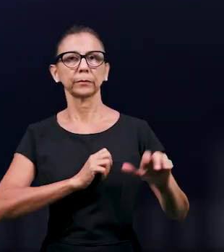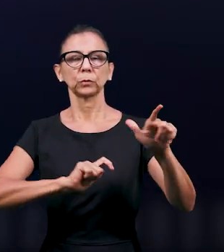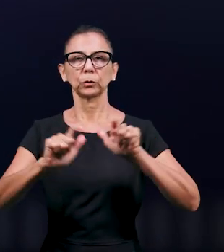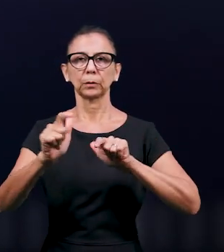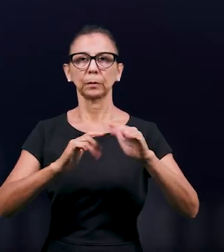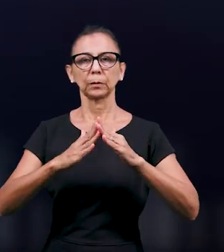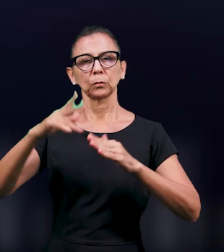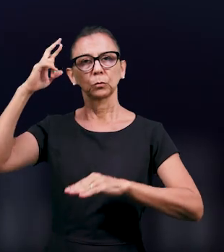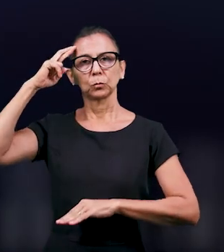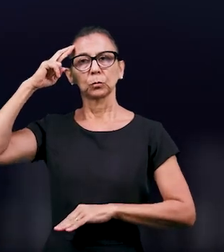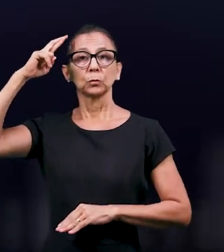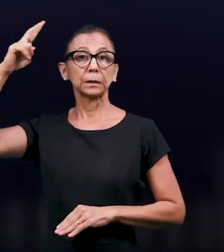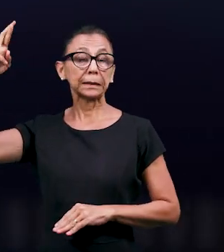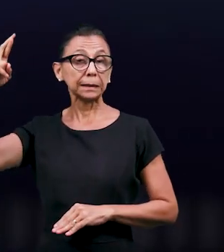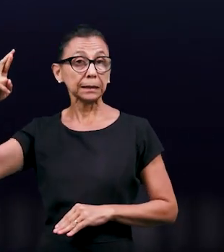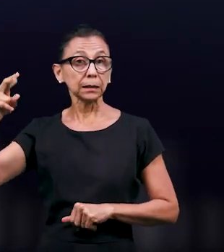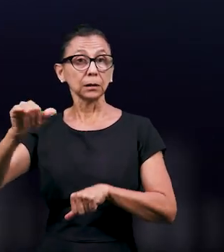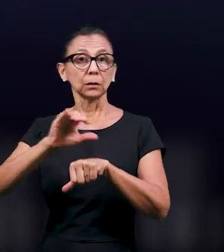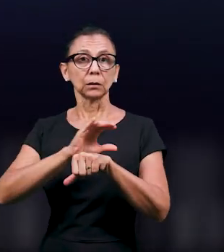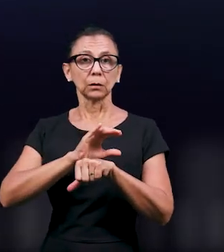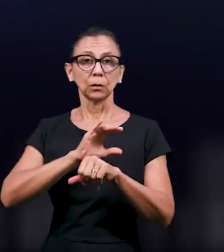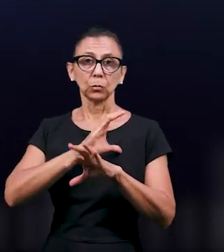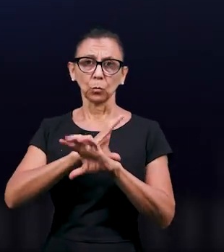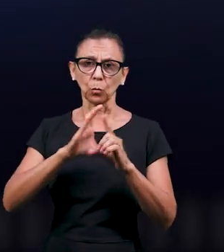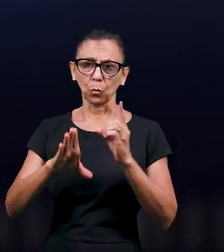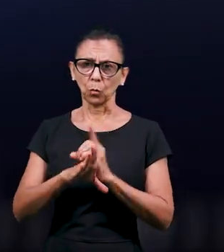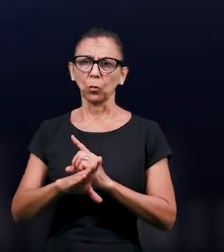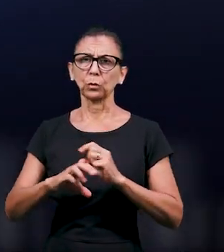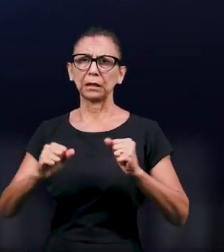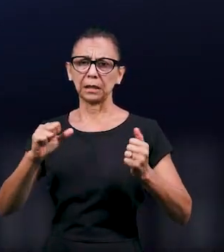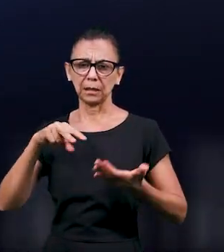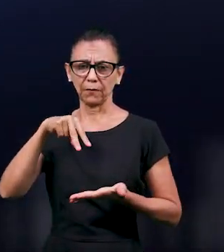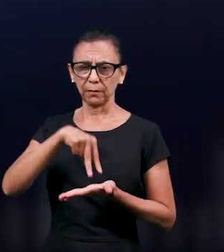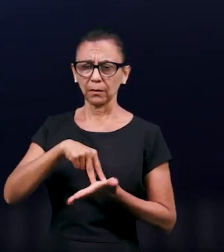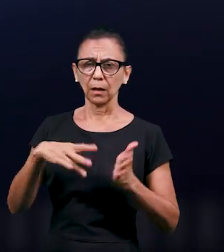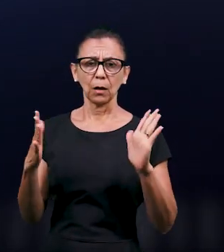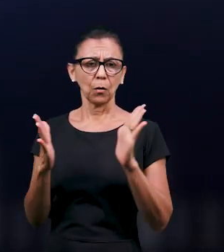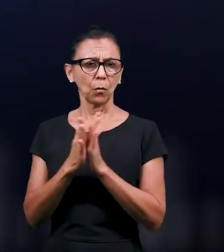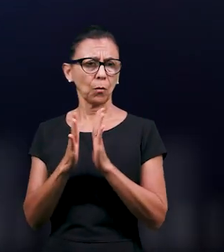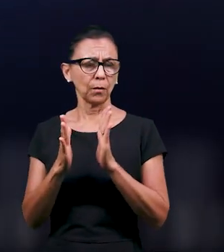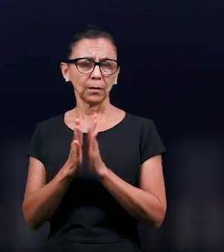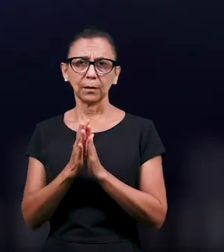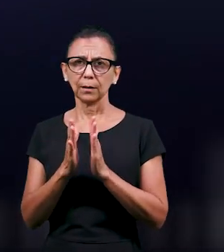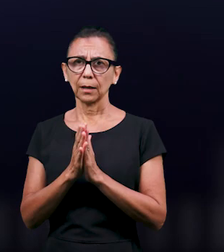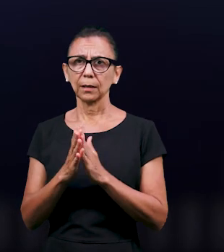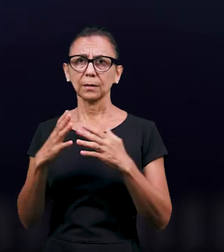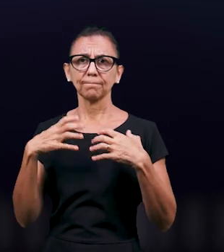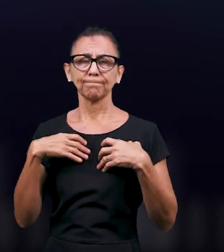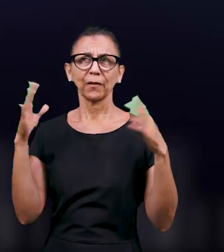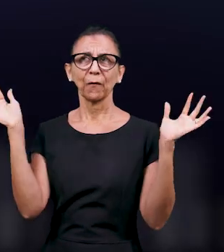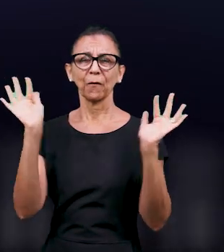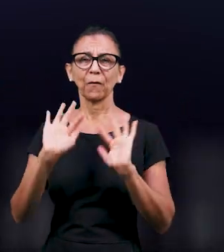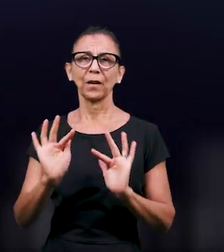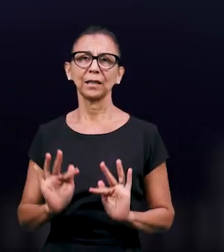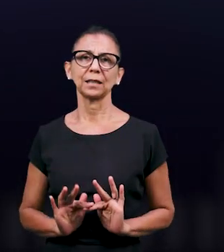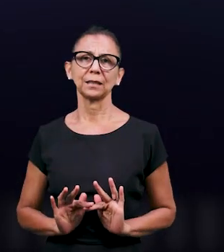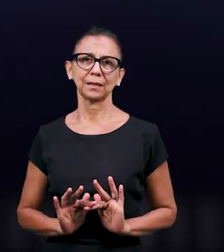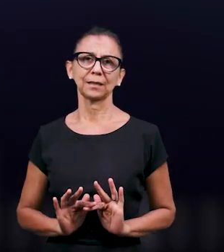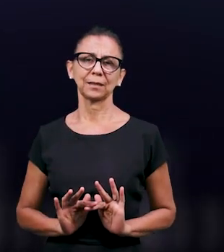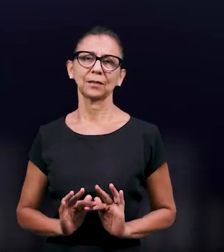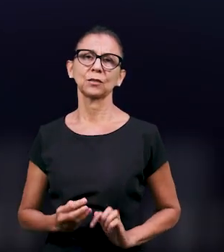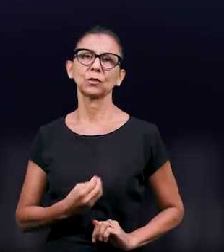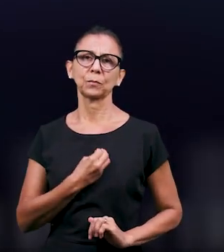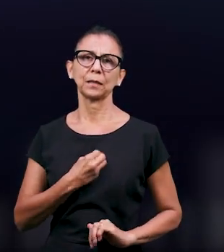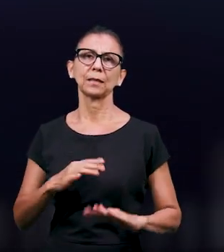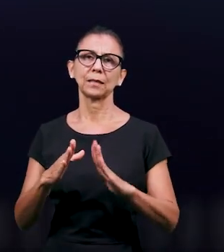dos trabalhos na casa do Senhor. E todos os cultos eles querem glorificar, eles querem participar e eles se sentem muito felizes por fazer parte desse